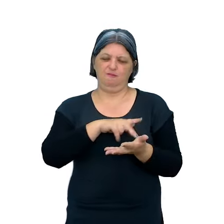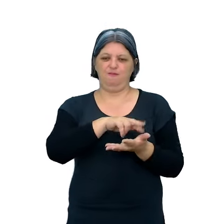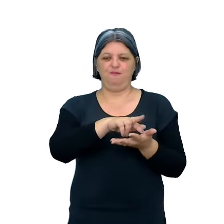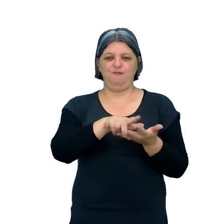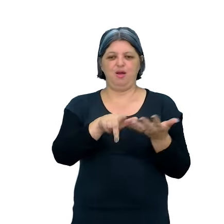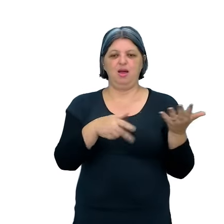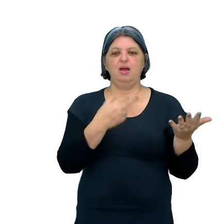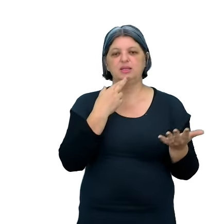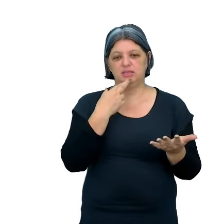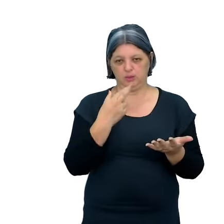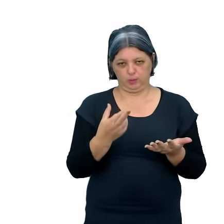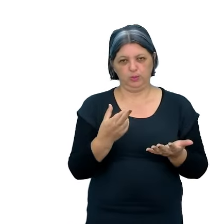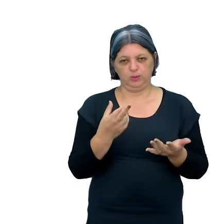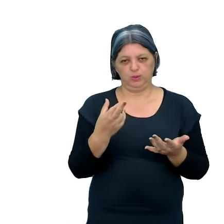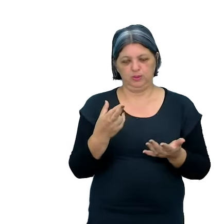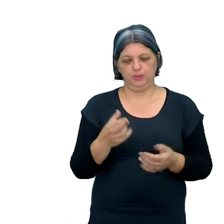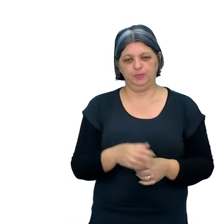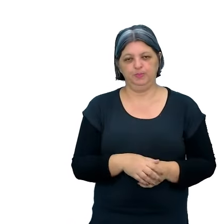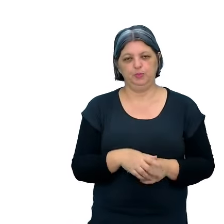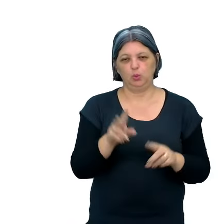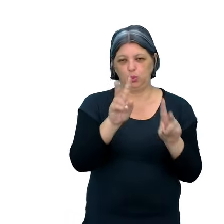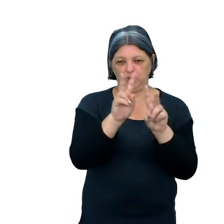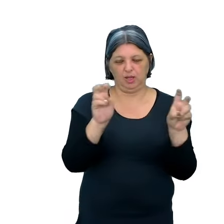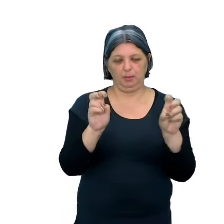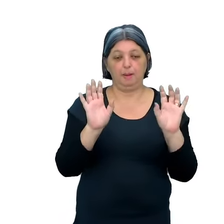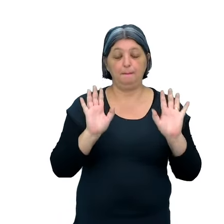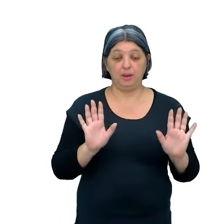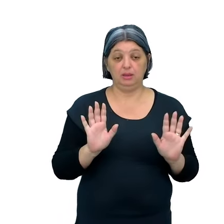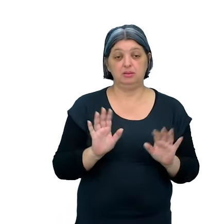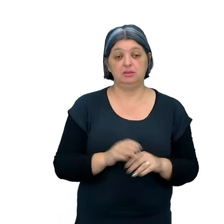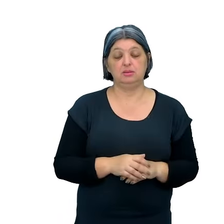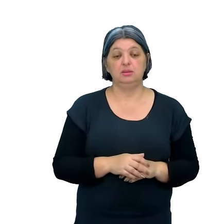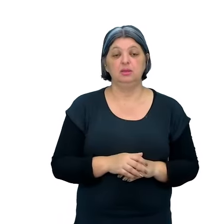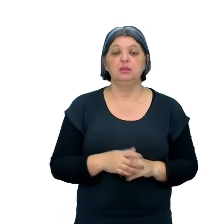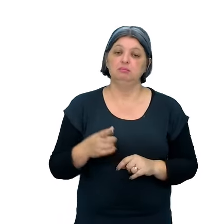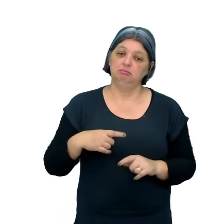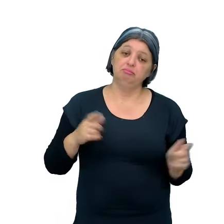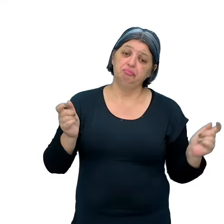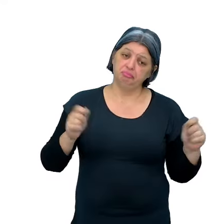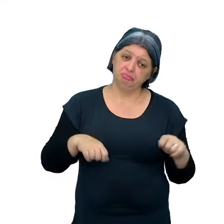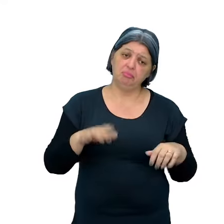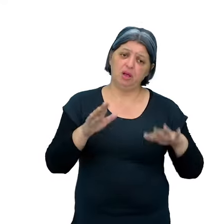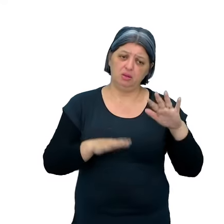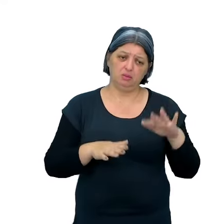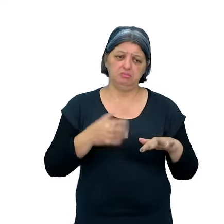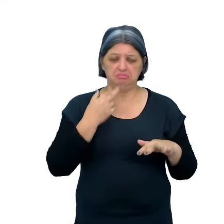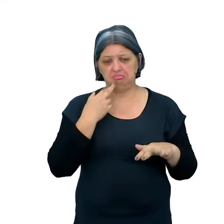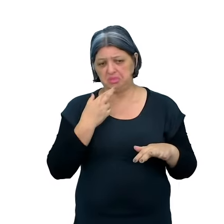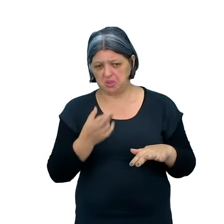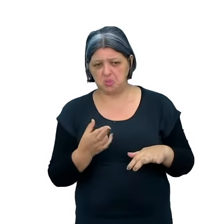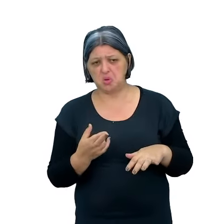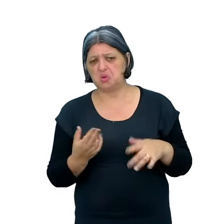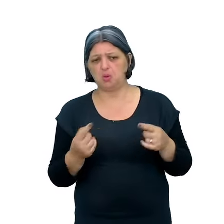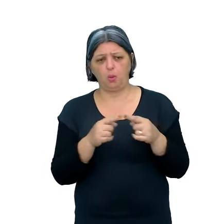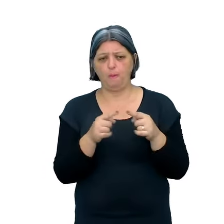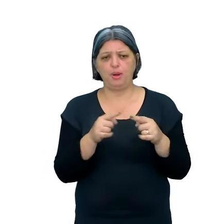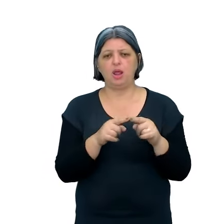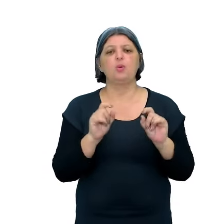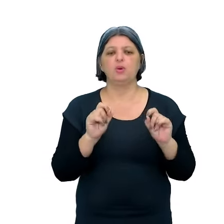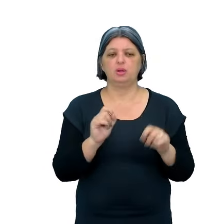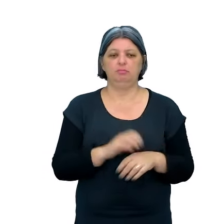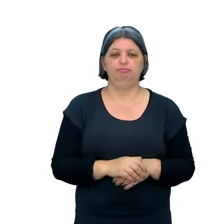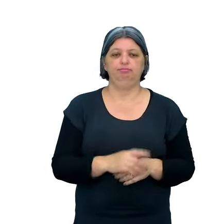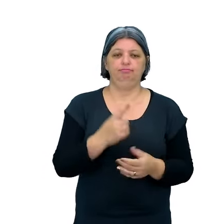respostas acerca disto, né? Mas, possivelmente, uma possível resposta seria: os